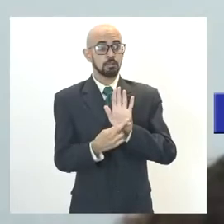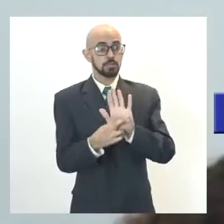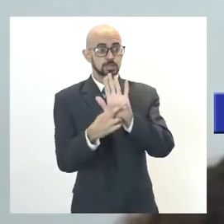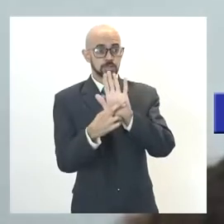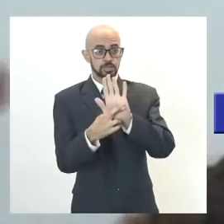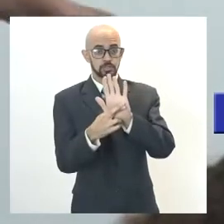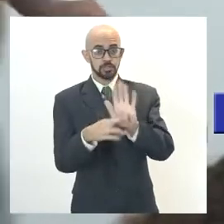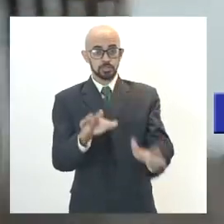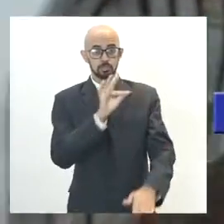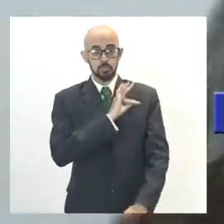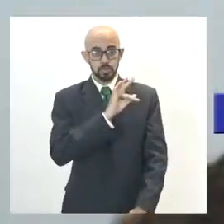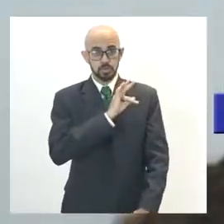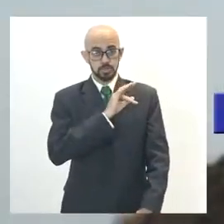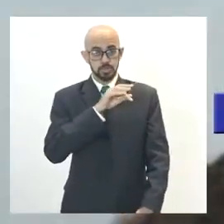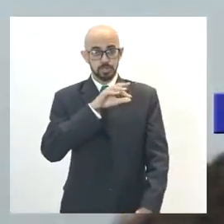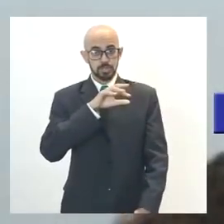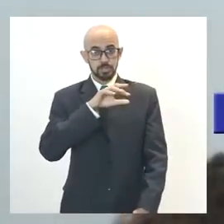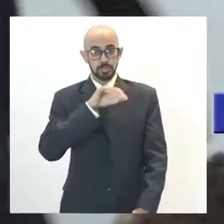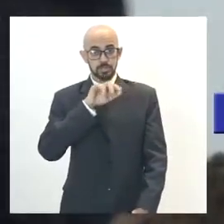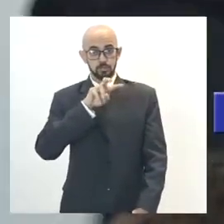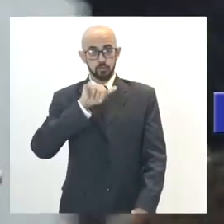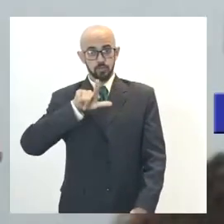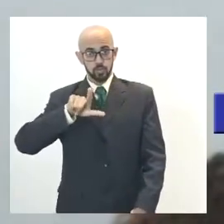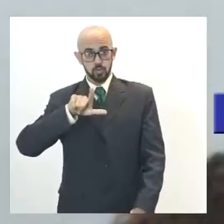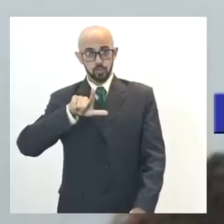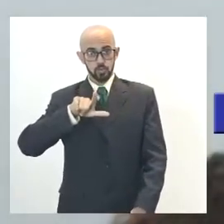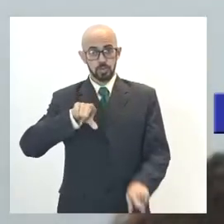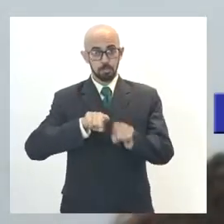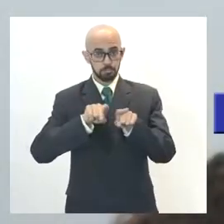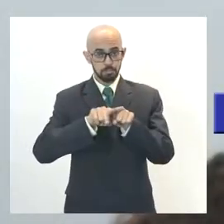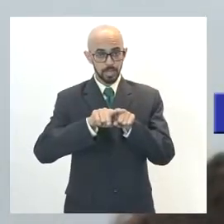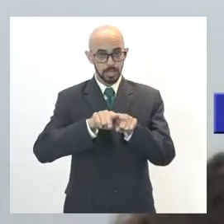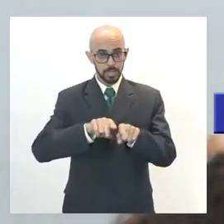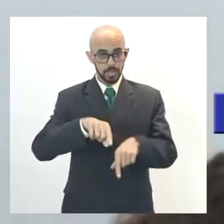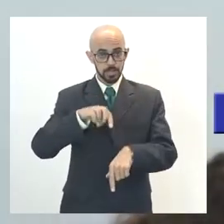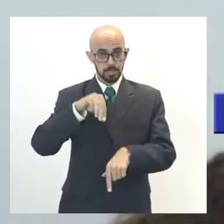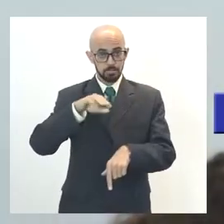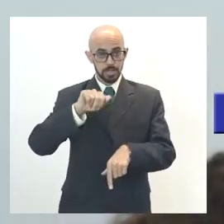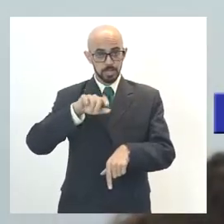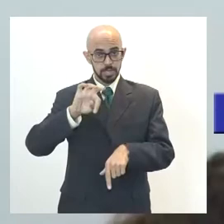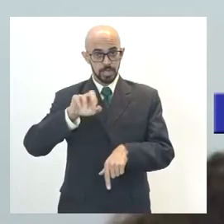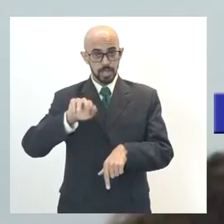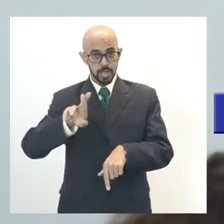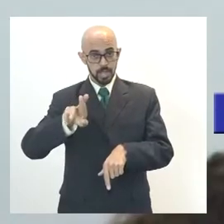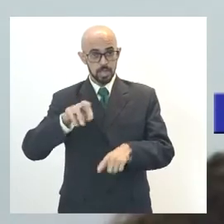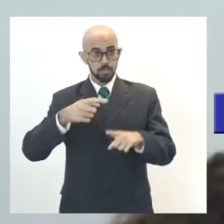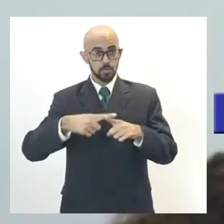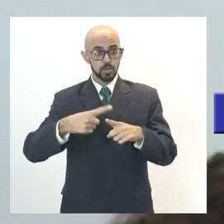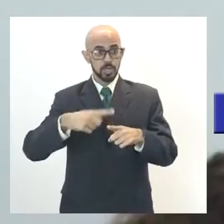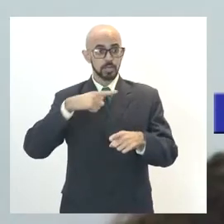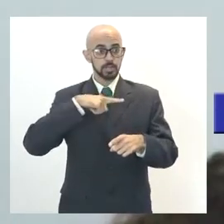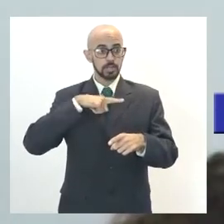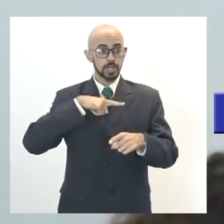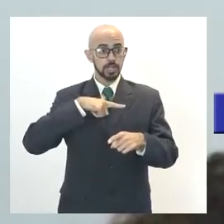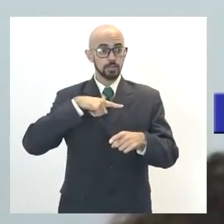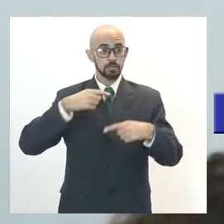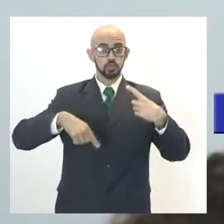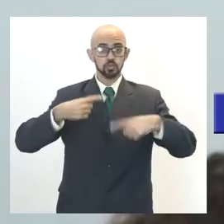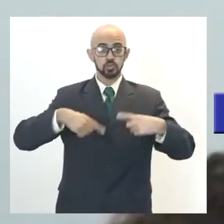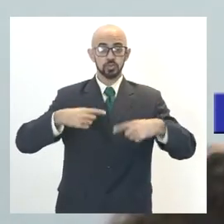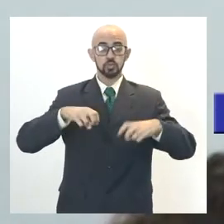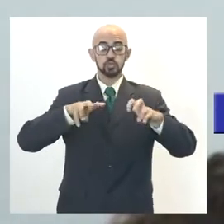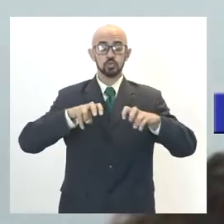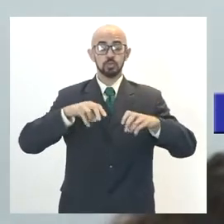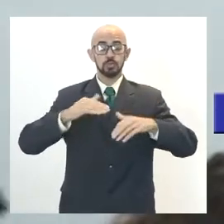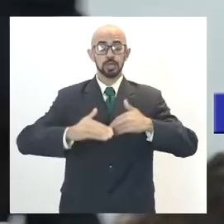e da Polícia Militar porque há uma discussão sobre carreira de estado